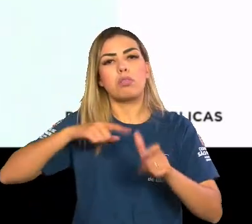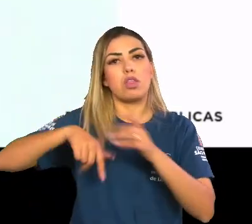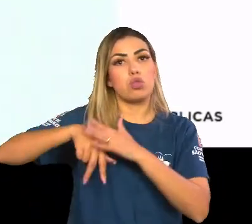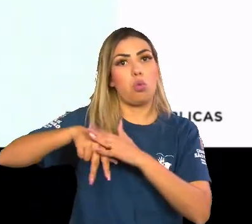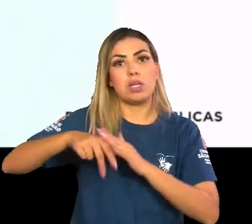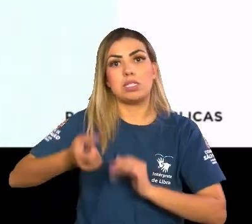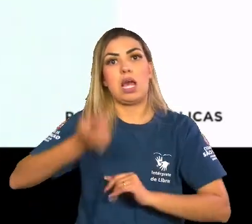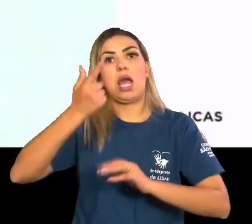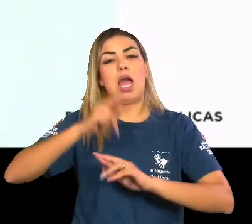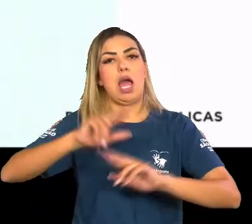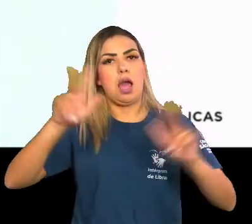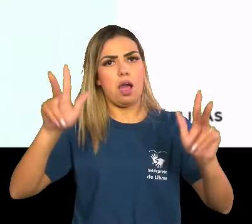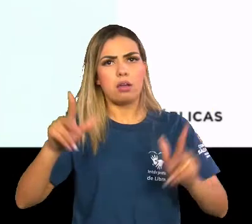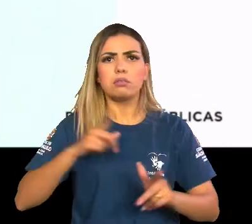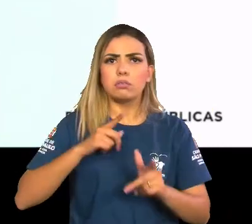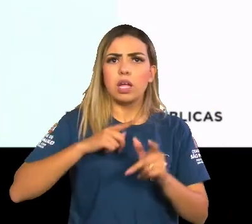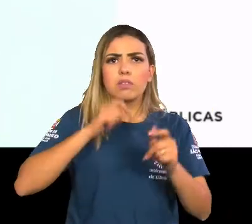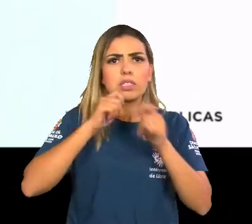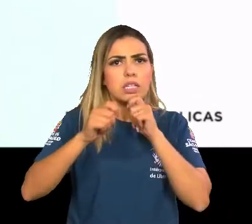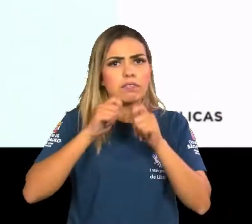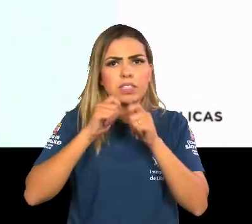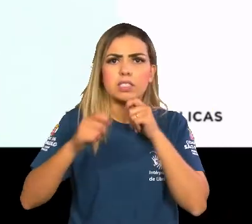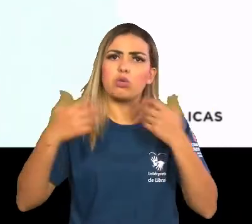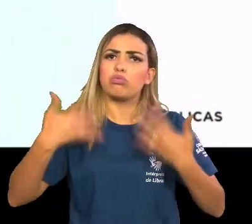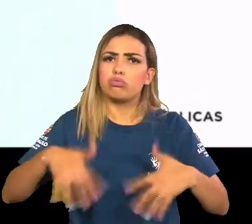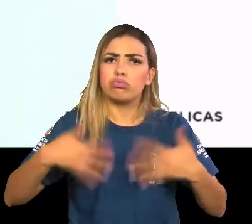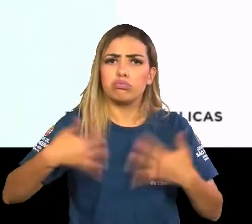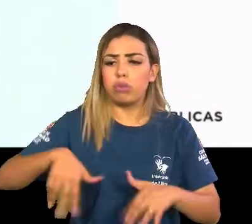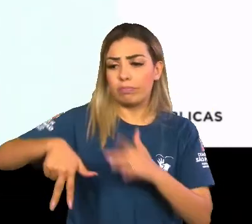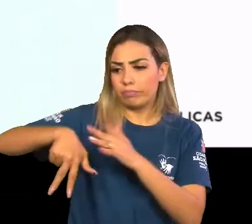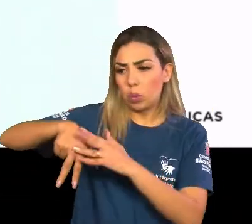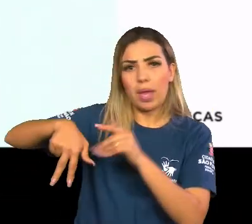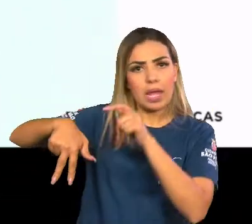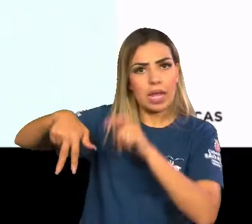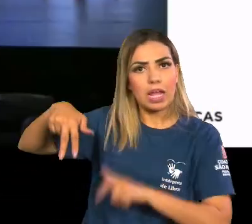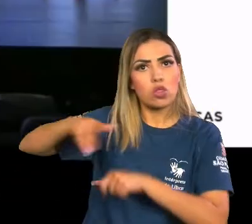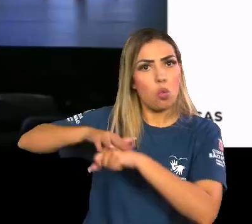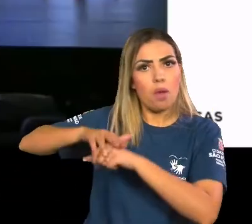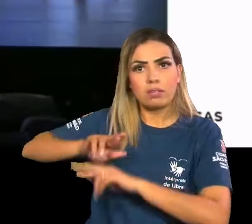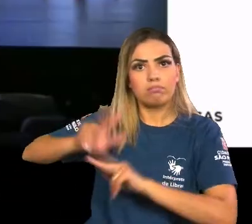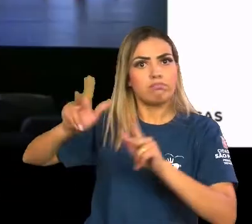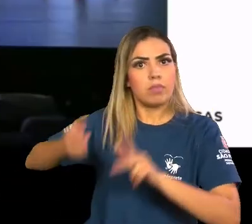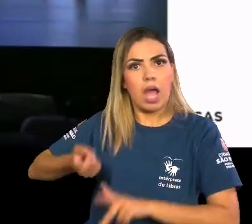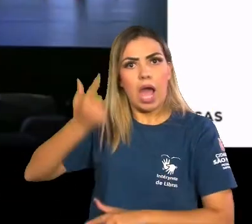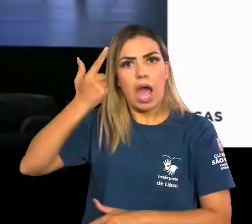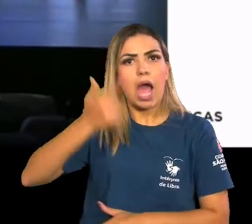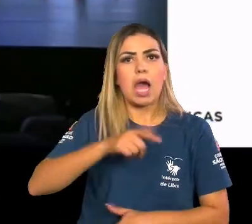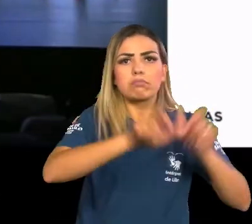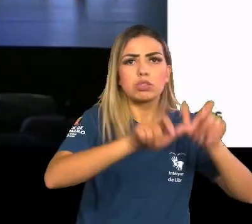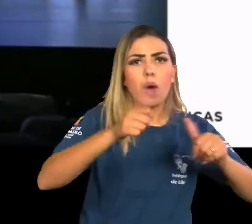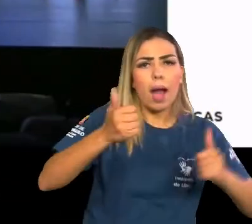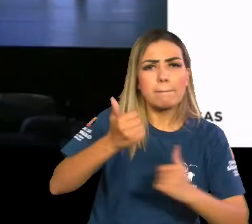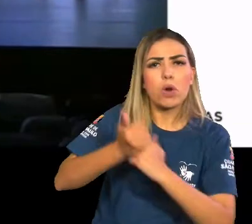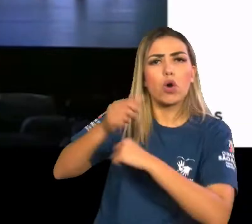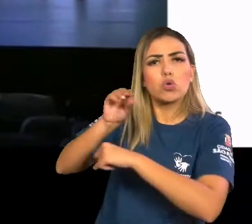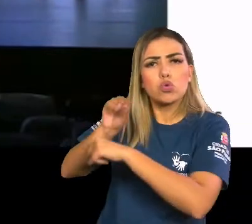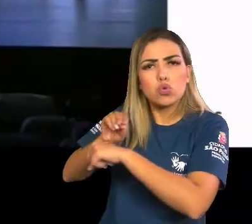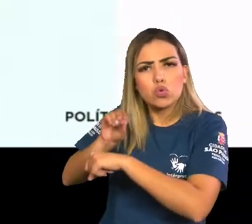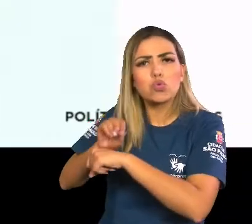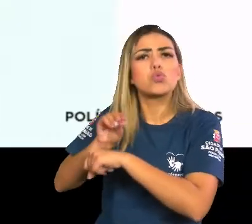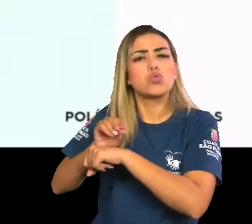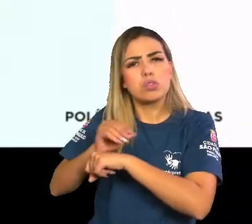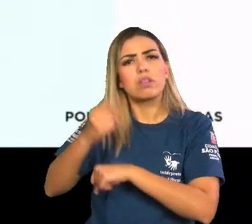das entrevistas de mais de 500 cuidadores de pessoas com doenças raras, ela resultou em um material apresentado a parlamentares